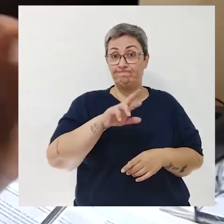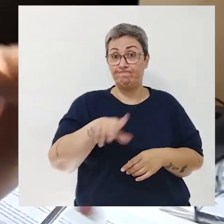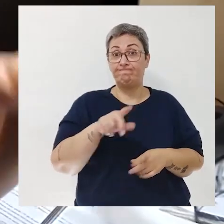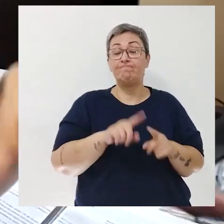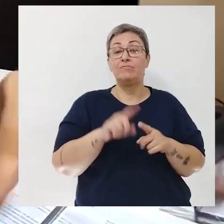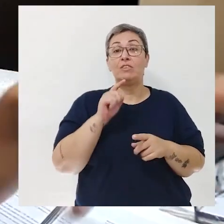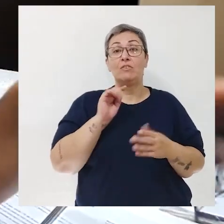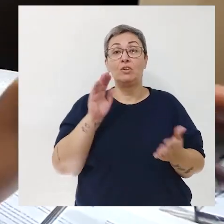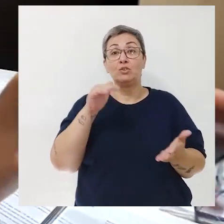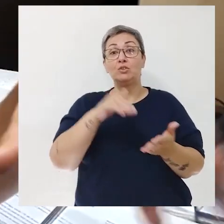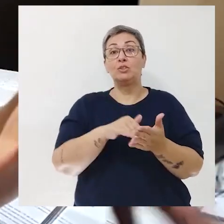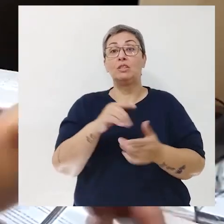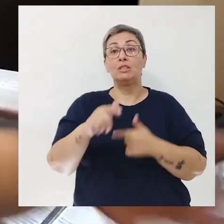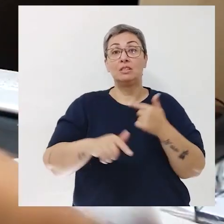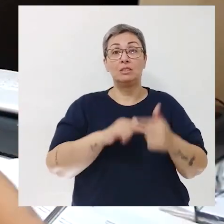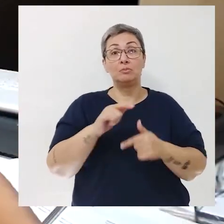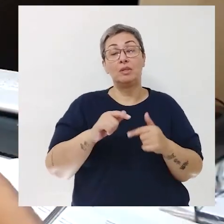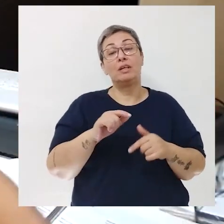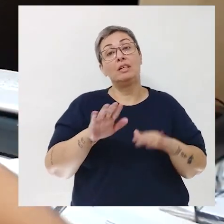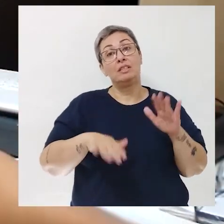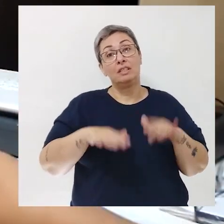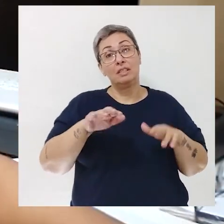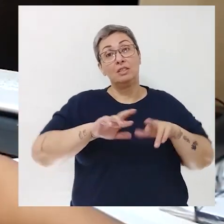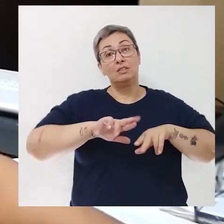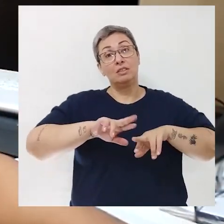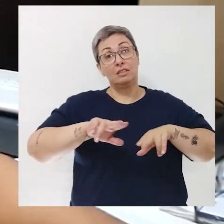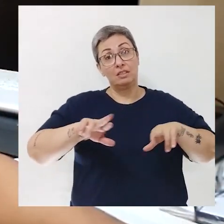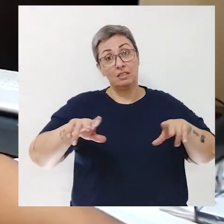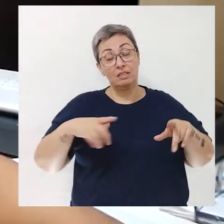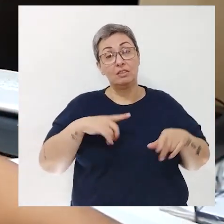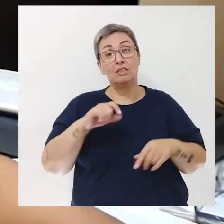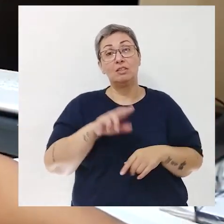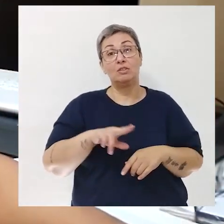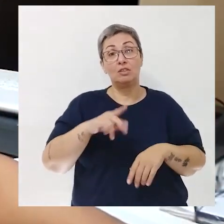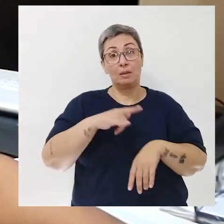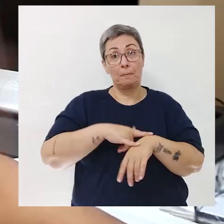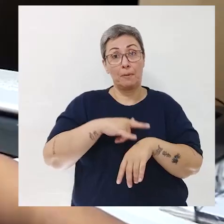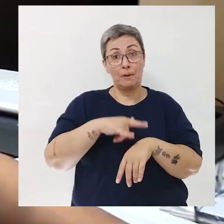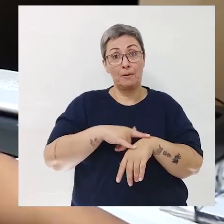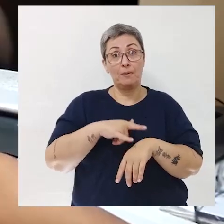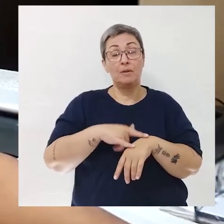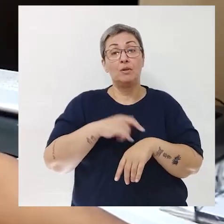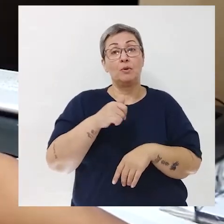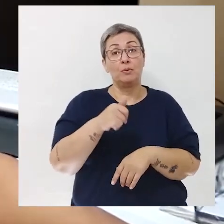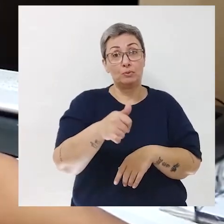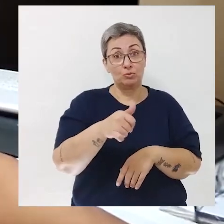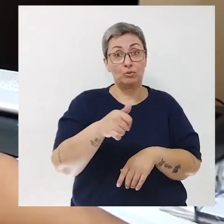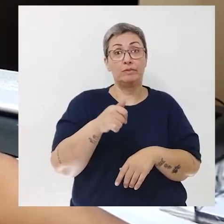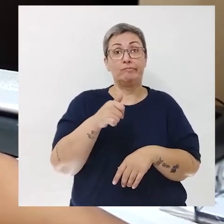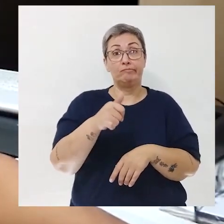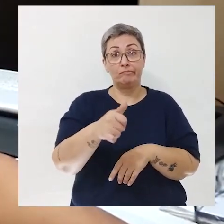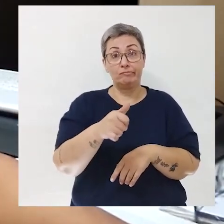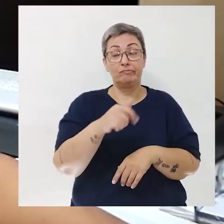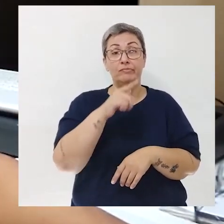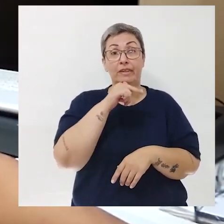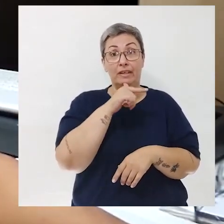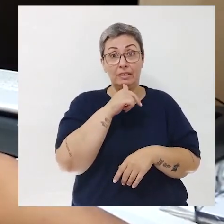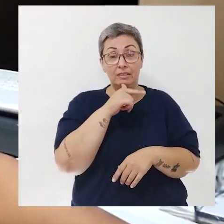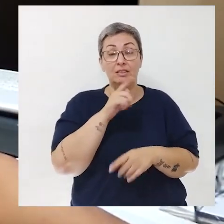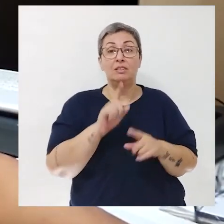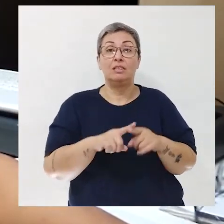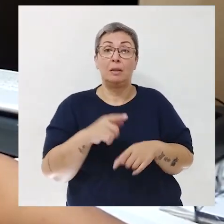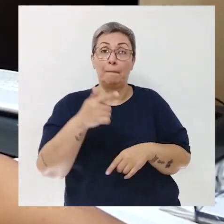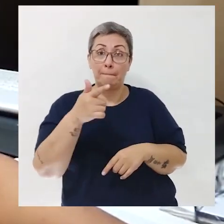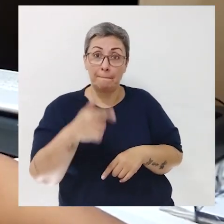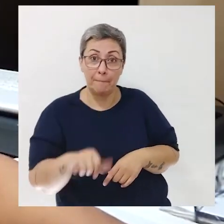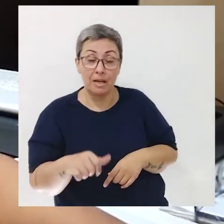você chega no serviço, muitas vezes ou várias vezes você utiliza o banheiro, descarga água. Às vezes